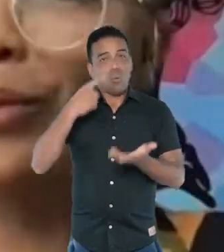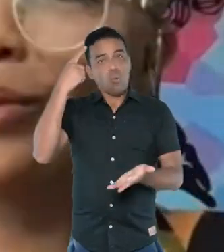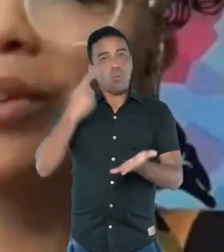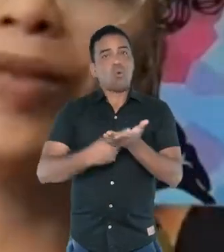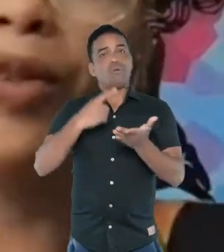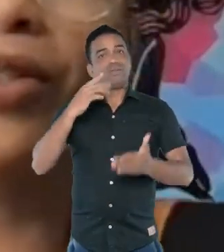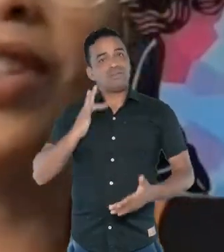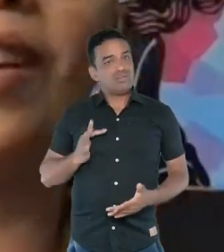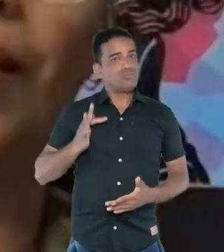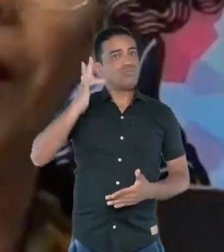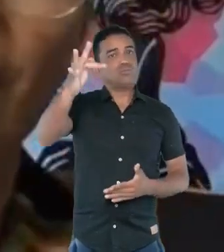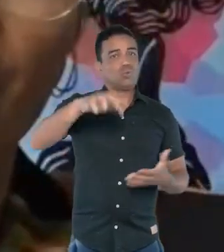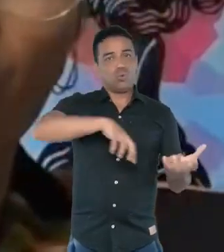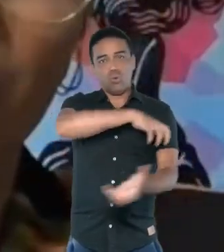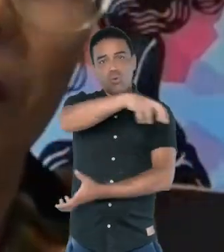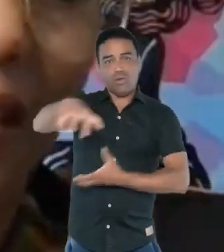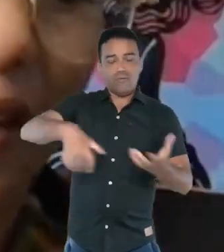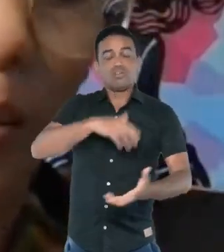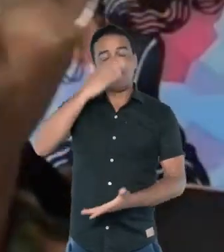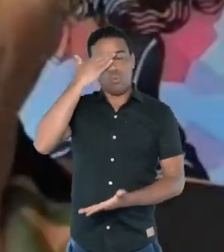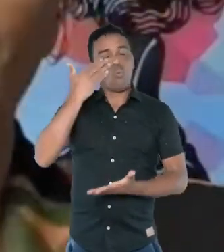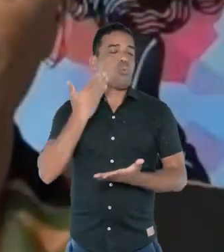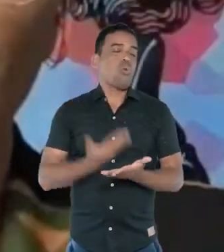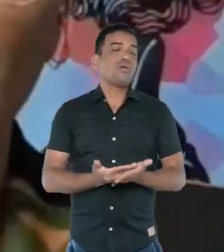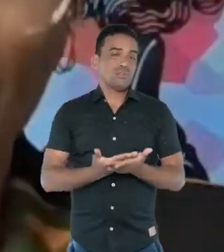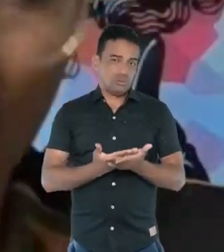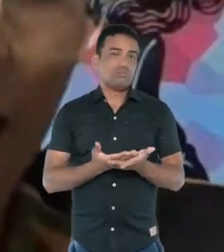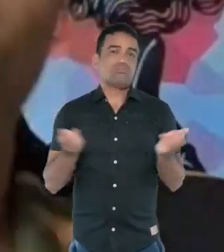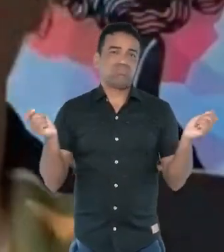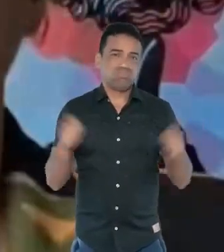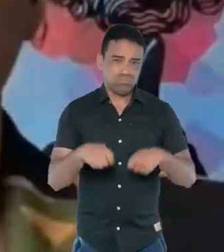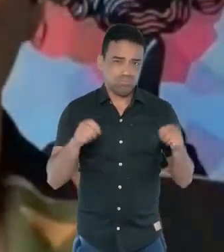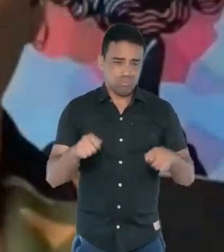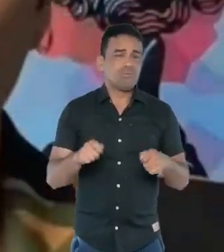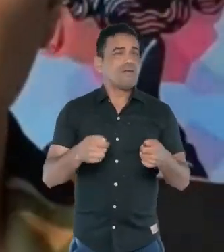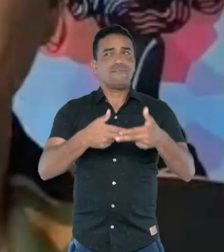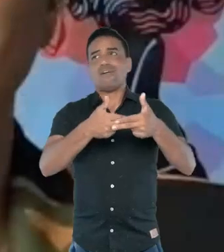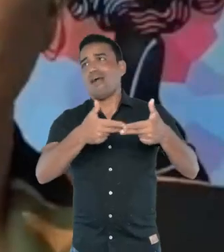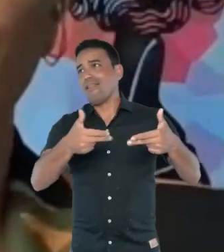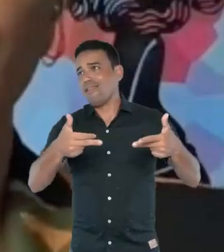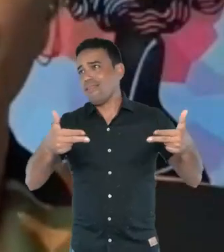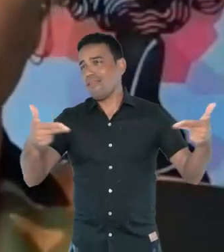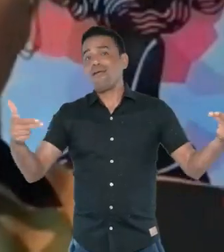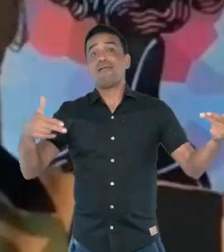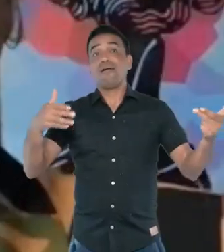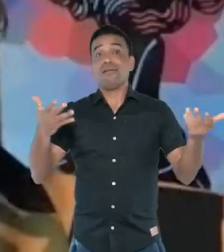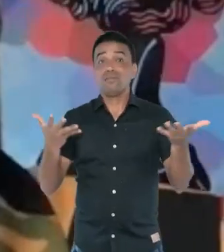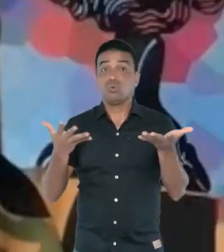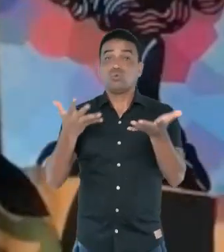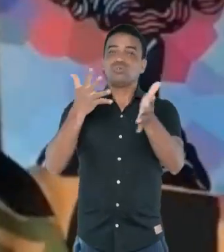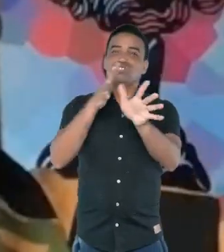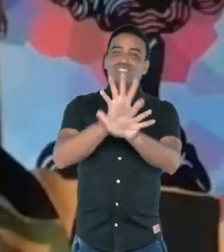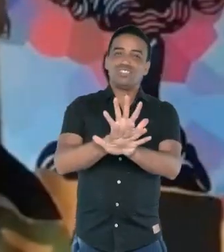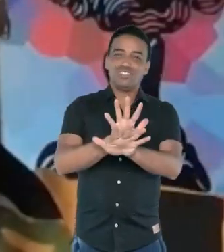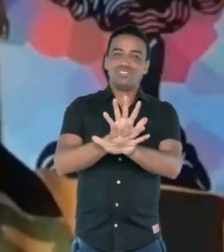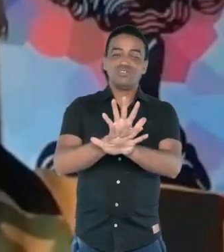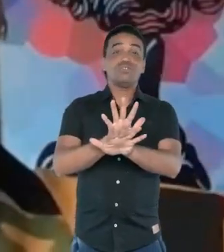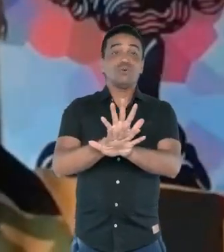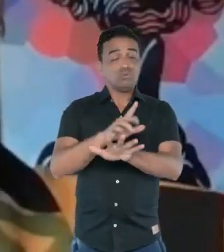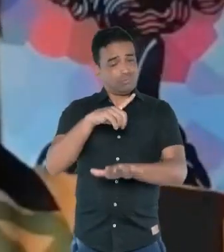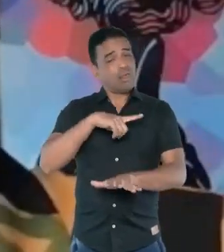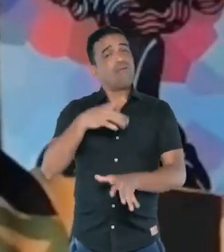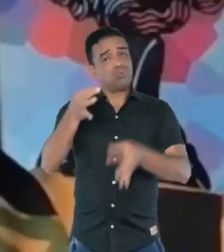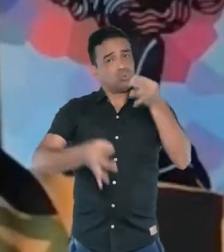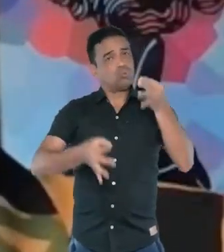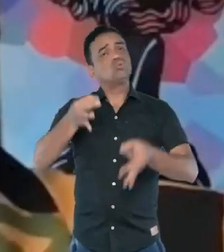com esse futuro revolucionário que eu acredito que ele, portanto, ele é plural, ele é mais inclusivo, ele é menos injusto,